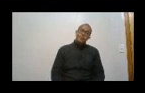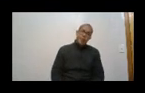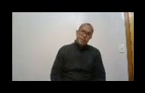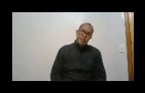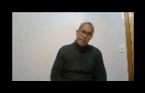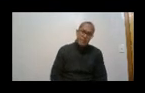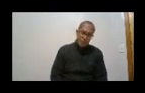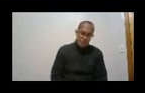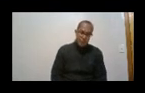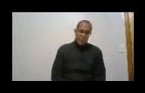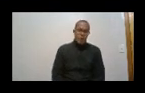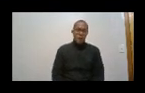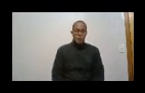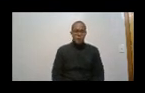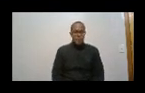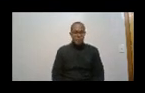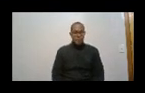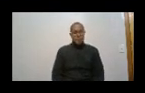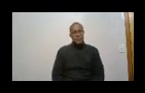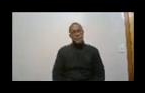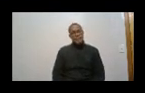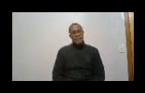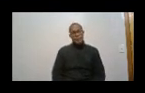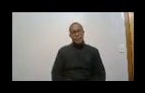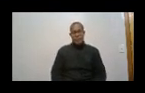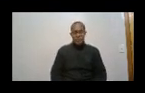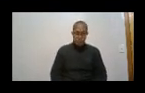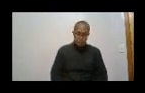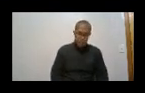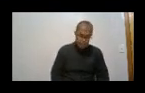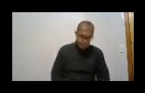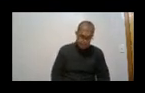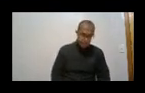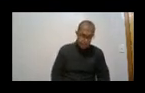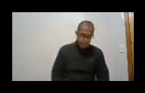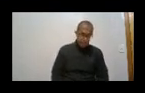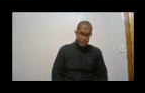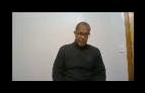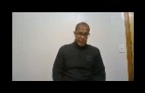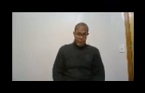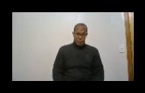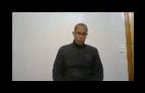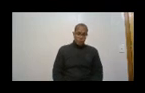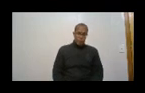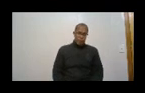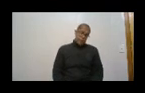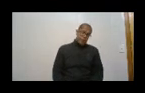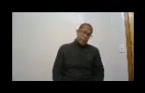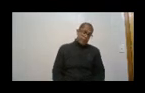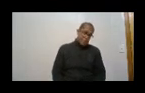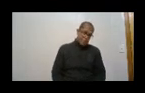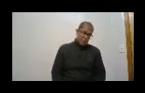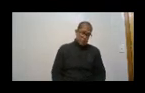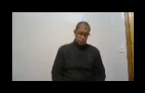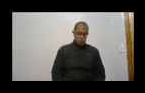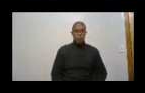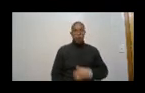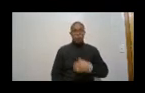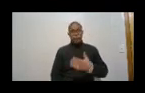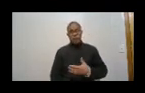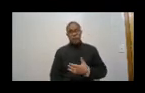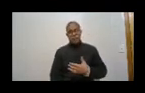e a resposta terapêutica. Qual tipo de resposta? Às vezes a resposta que eu estou esperando, certo? Eu estou com dor, eu vou